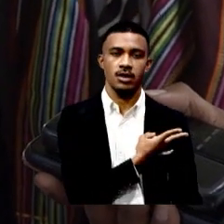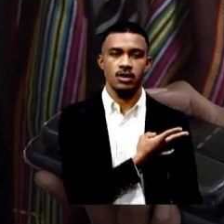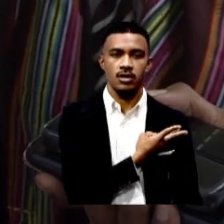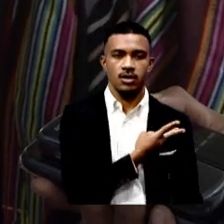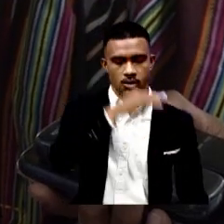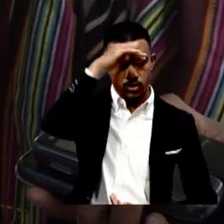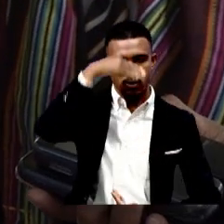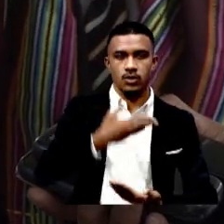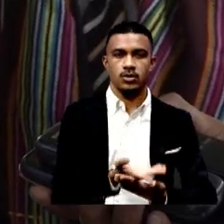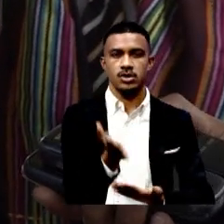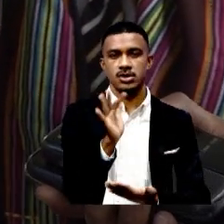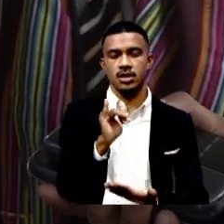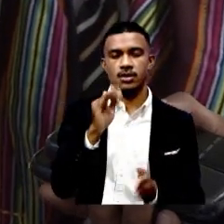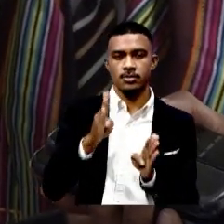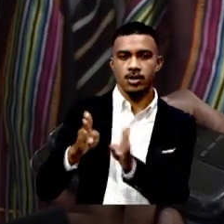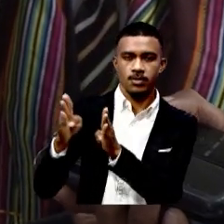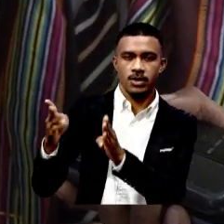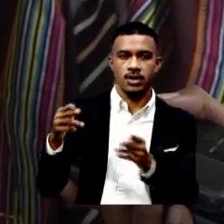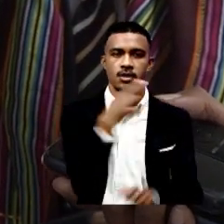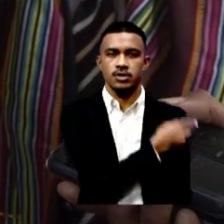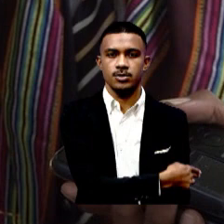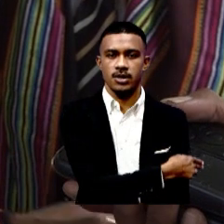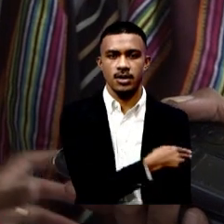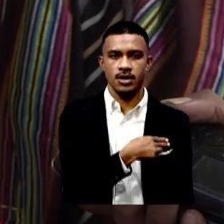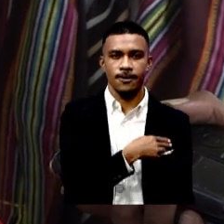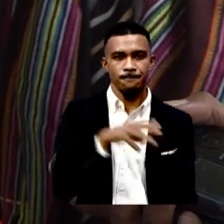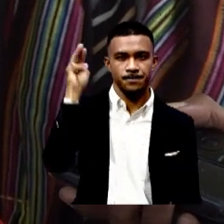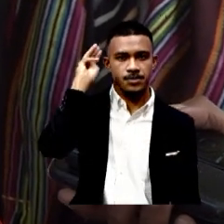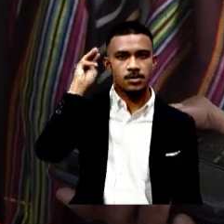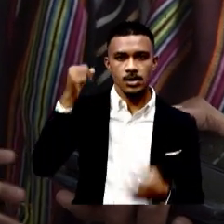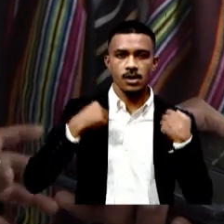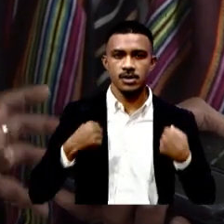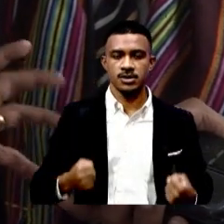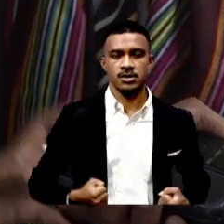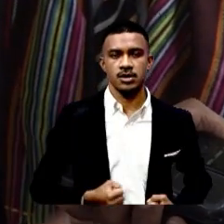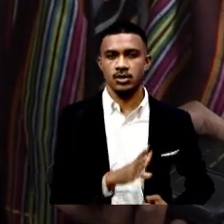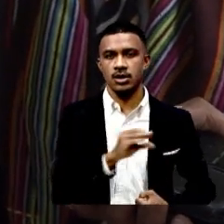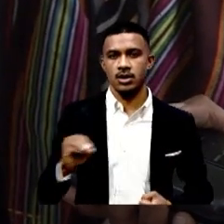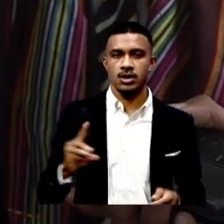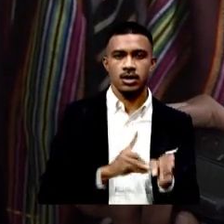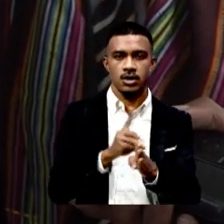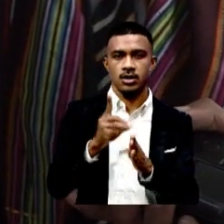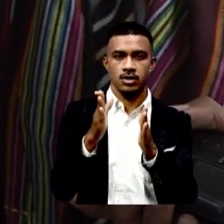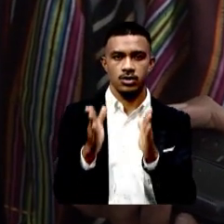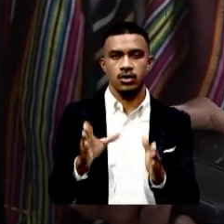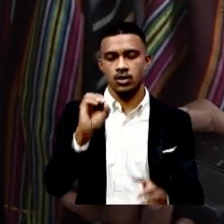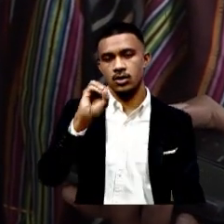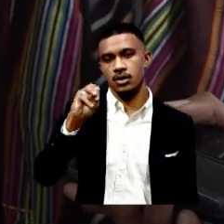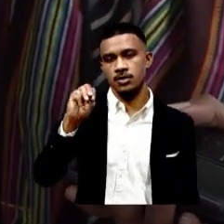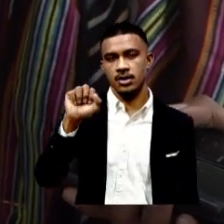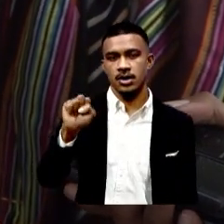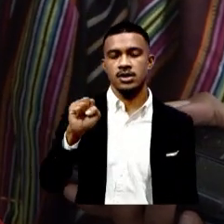o hospital e o senhor Ministro da Saúde, senhor Diretor-Geral da Organização Mundial de Saúde, a meu serviço